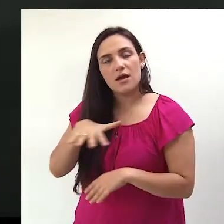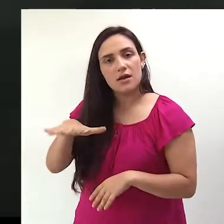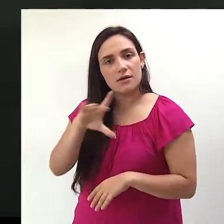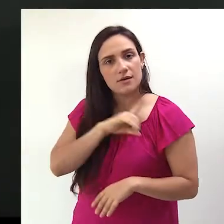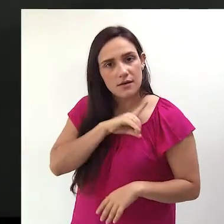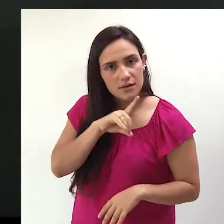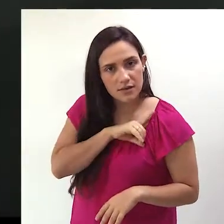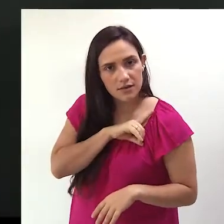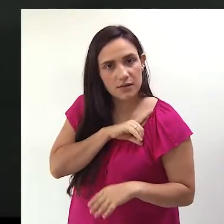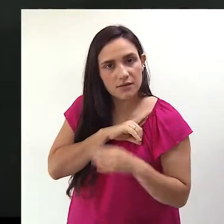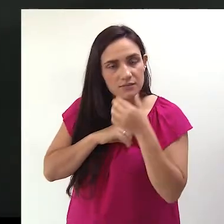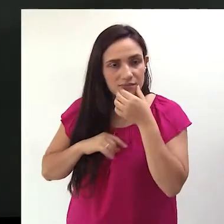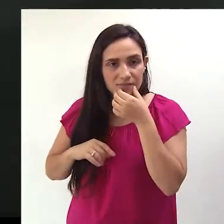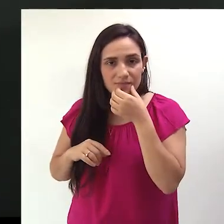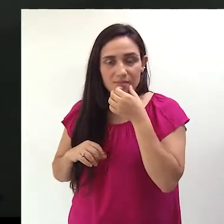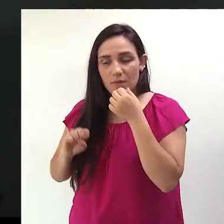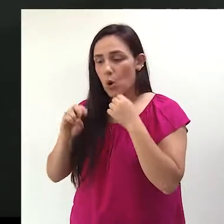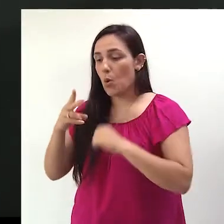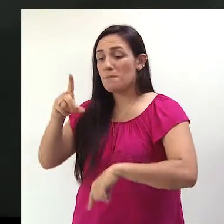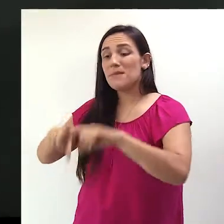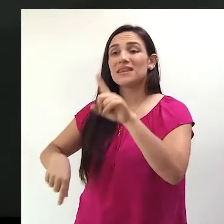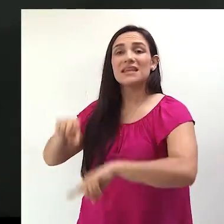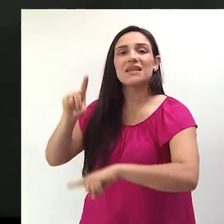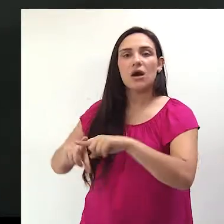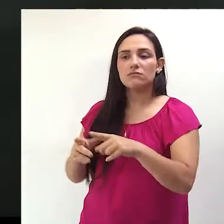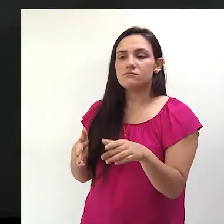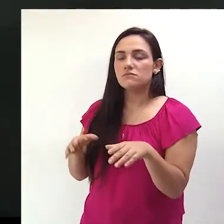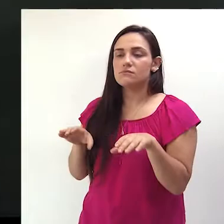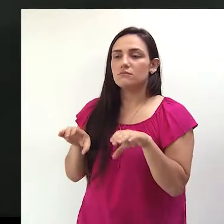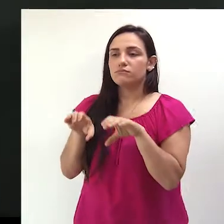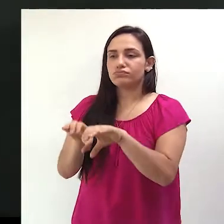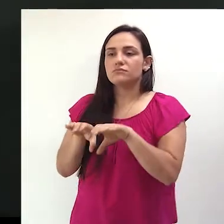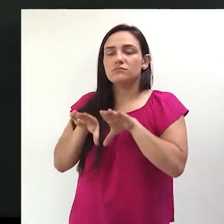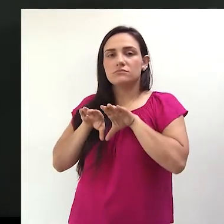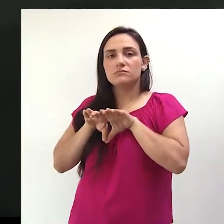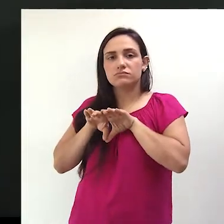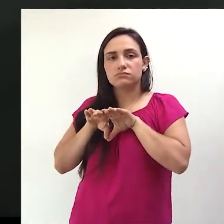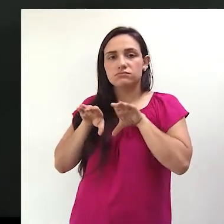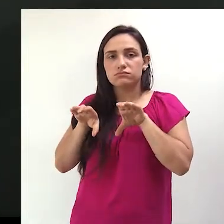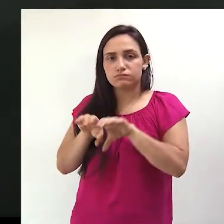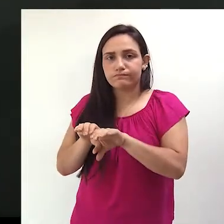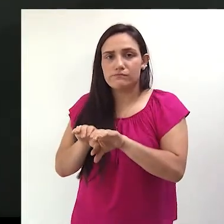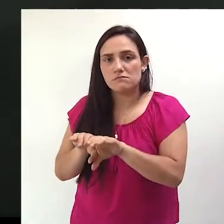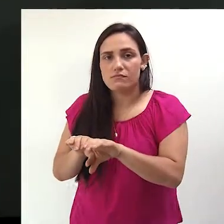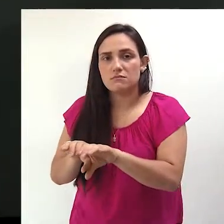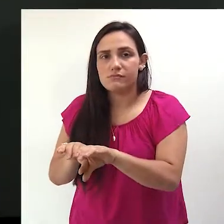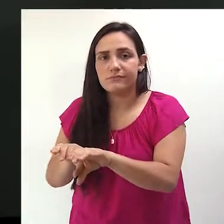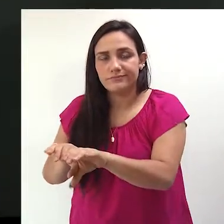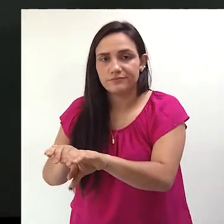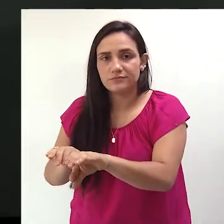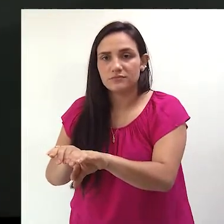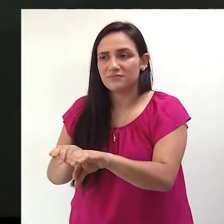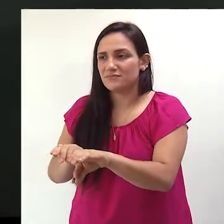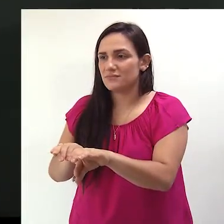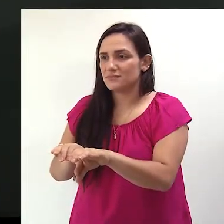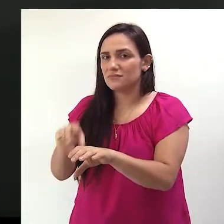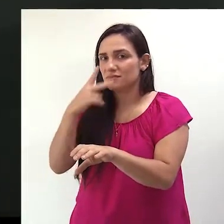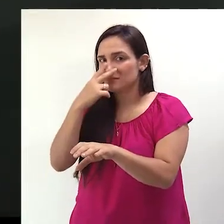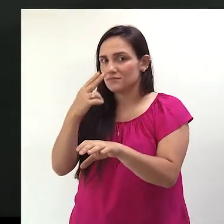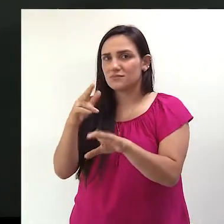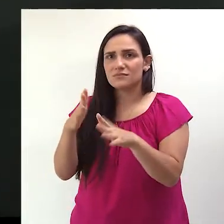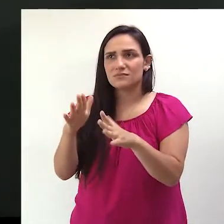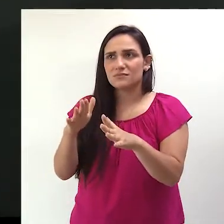em insumos, implementos, enfim, equipamentos que estejam relacionados à atividade rural, acima de 2.000 fermos. Isso